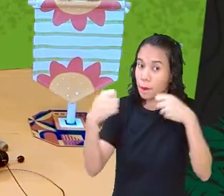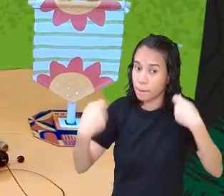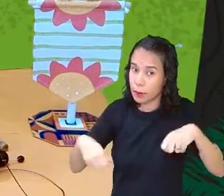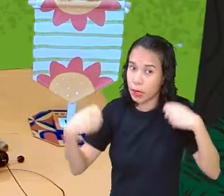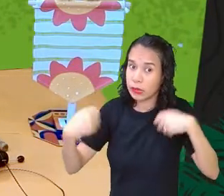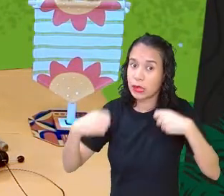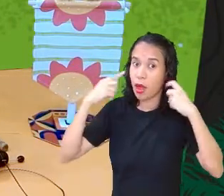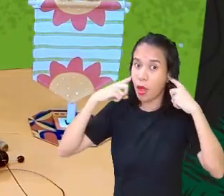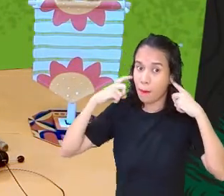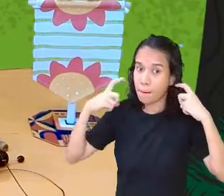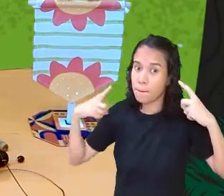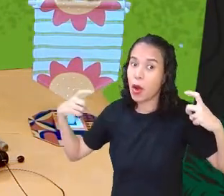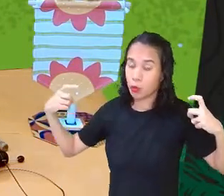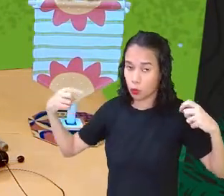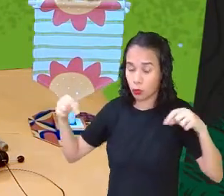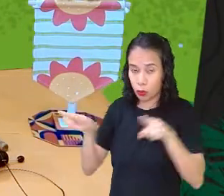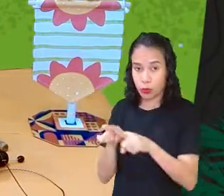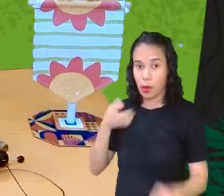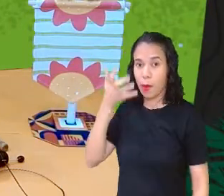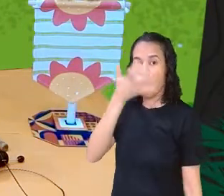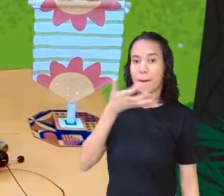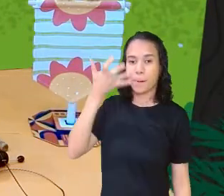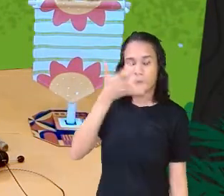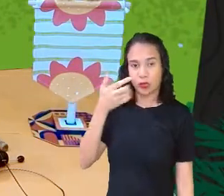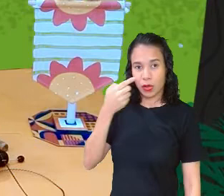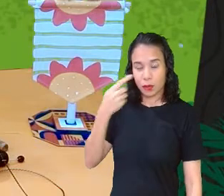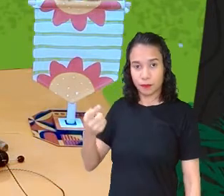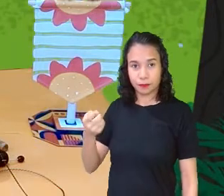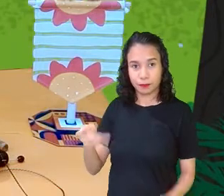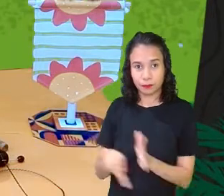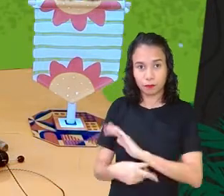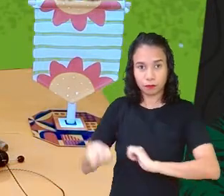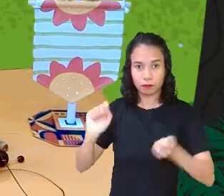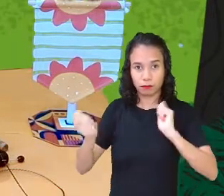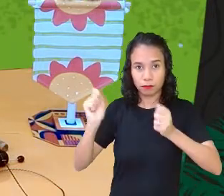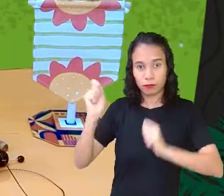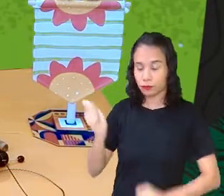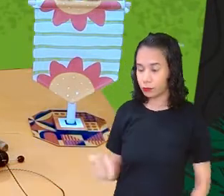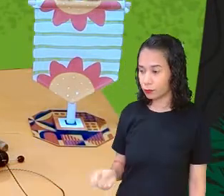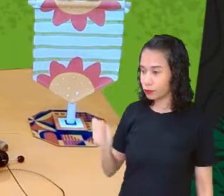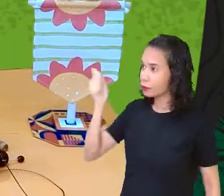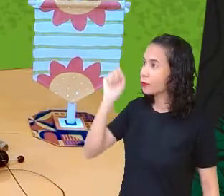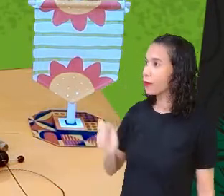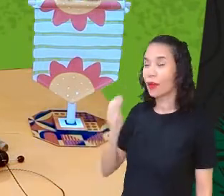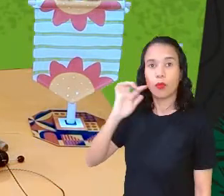você, Kaluanã, também fazer música, tome aqui esta maraca